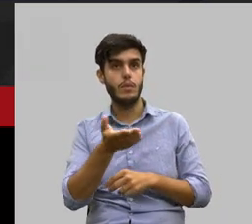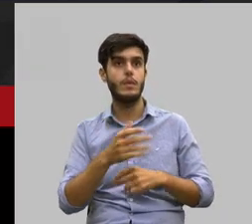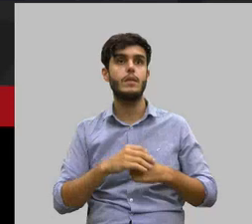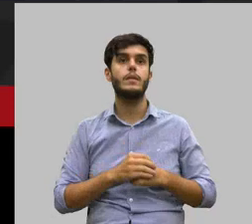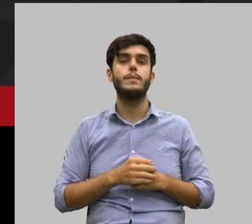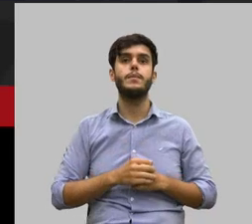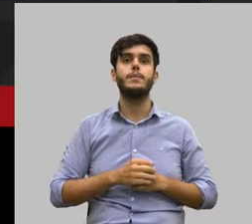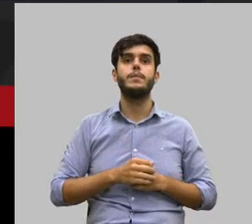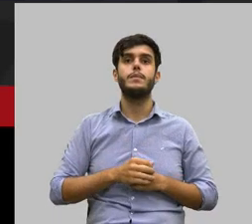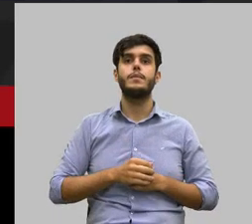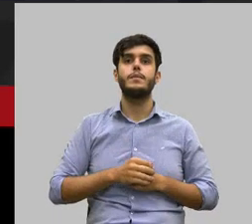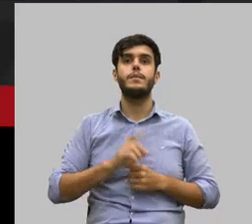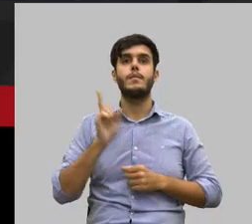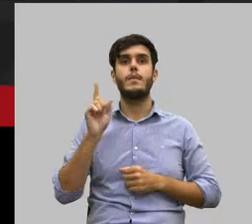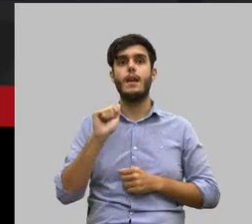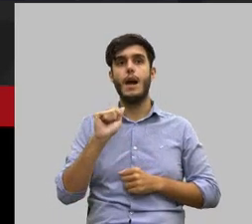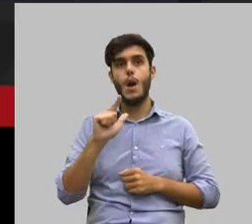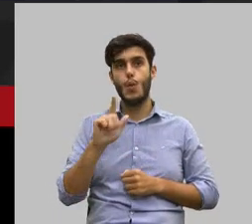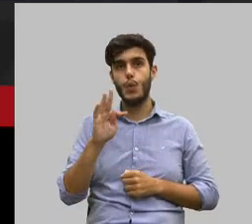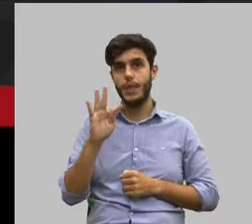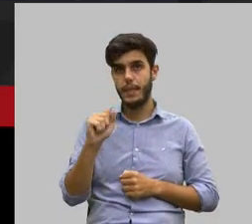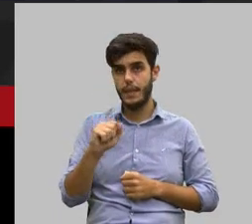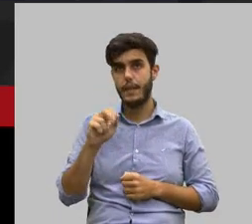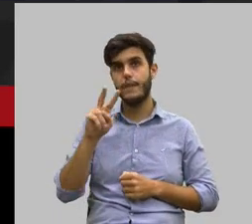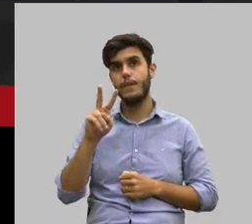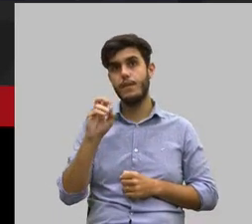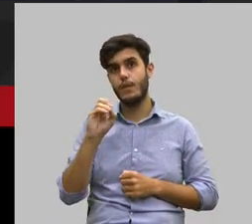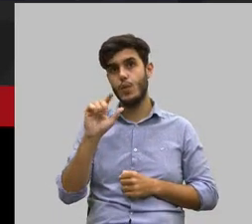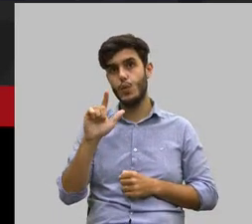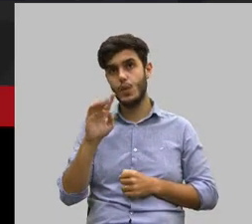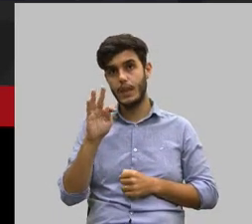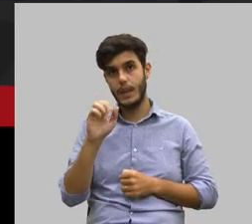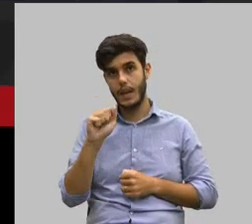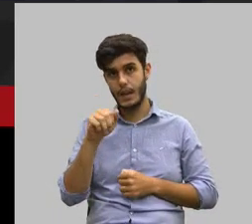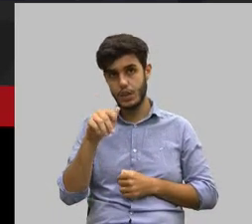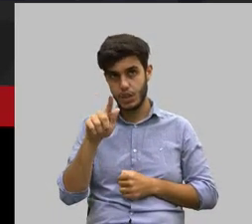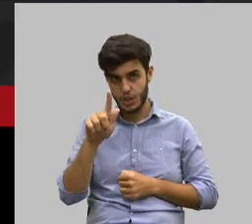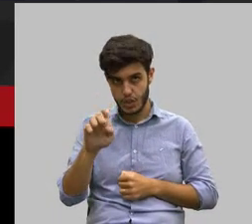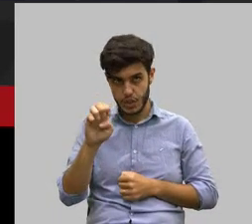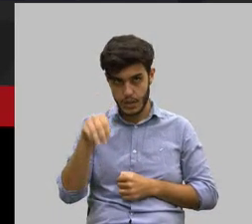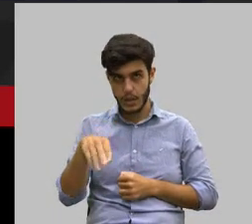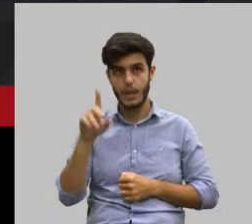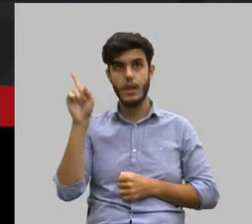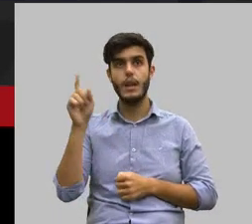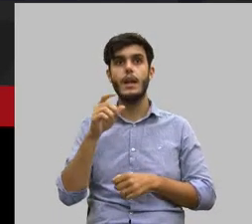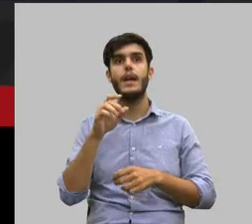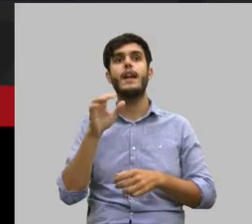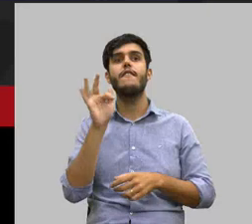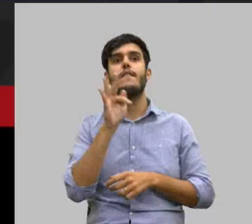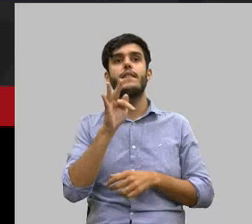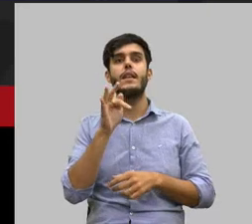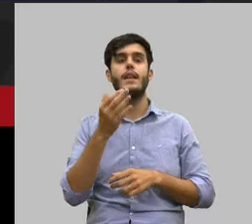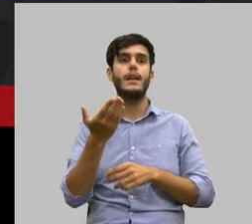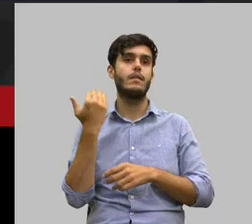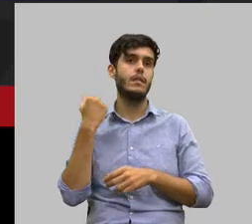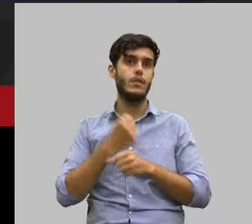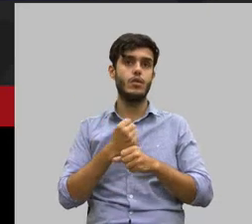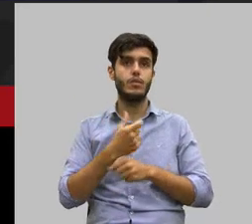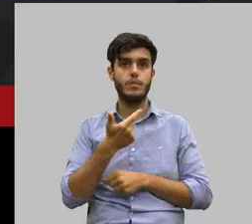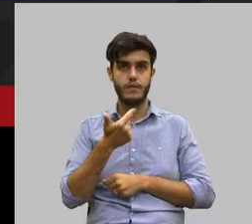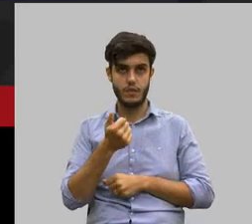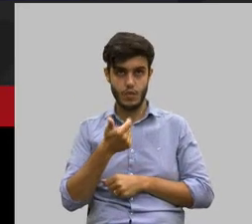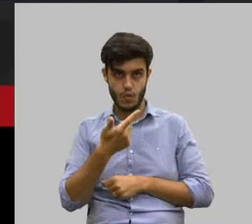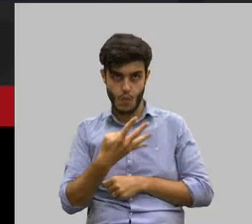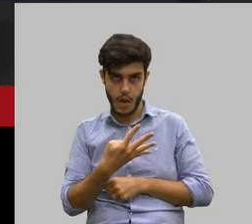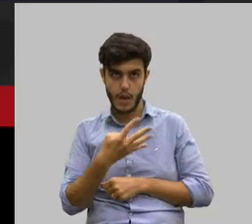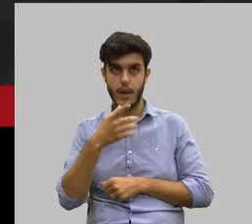eh operação alta voltagem Ach pé eh realizada em fevereiro passado né em que nós tivemos